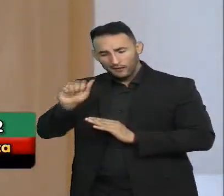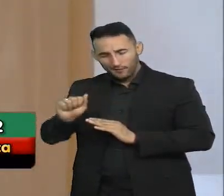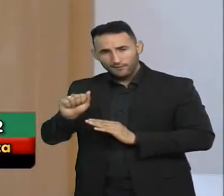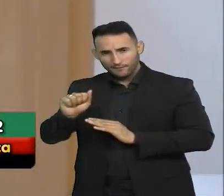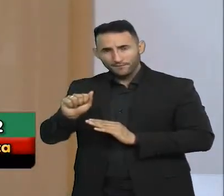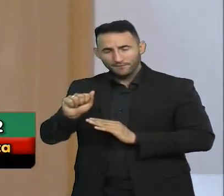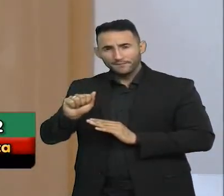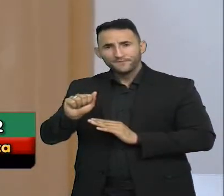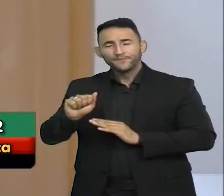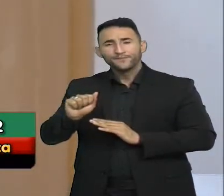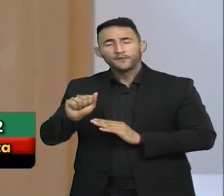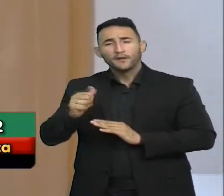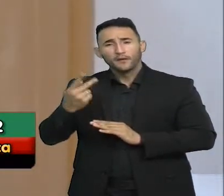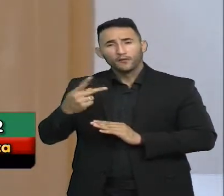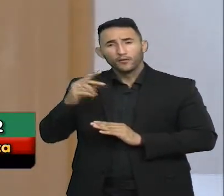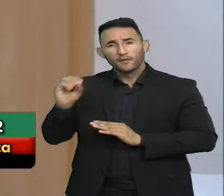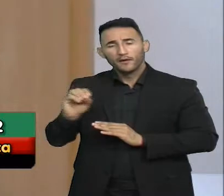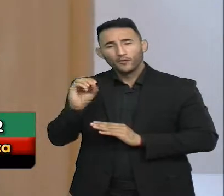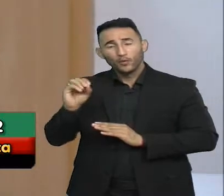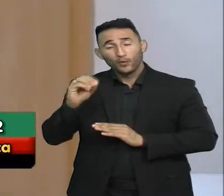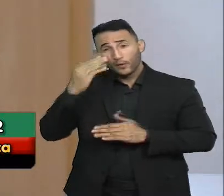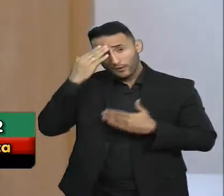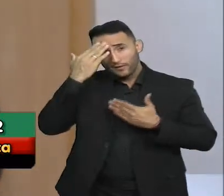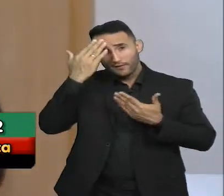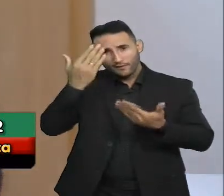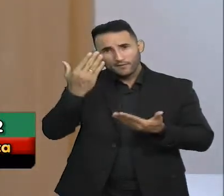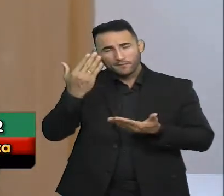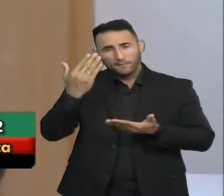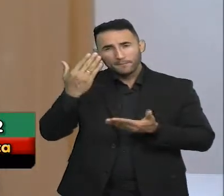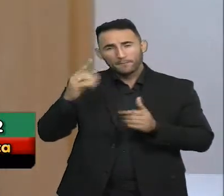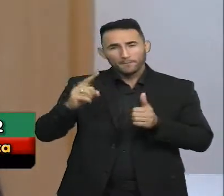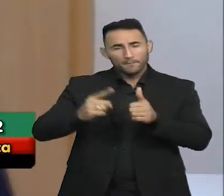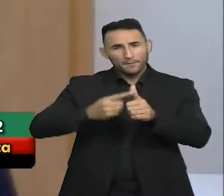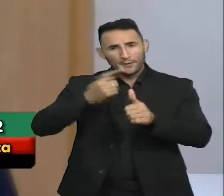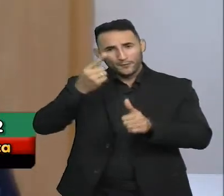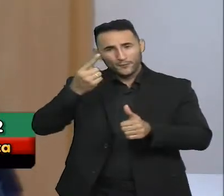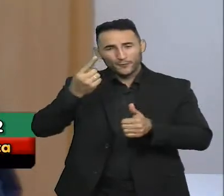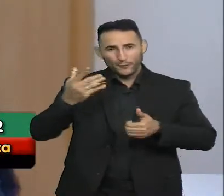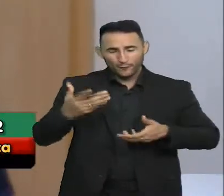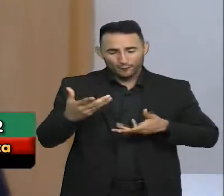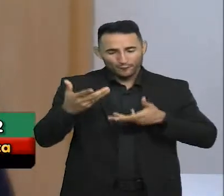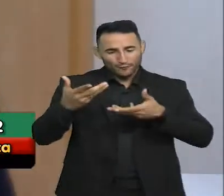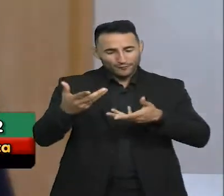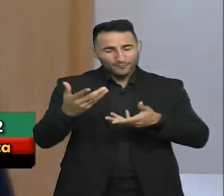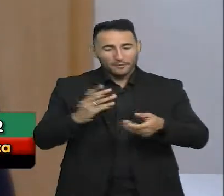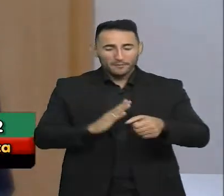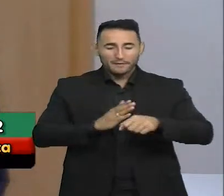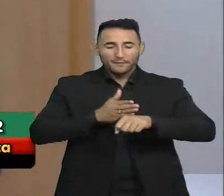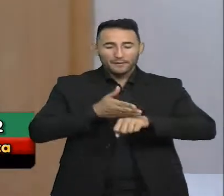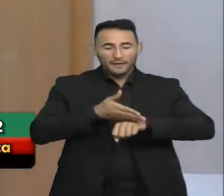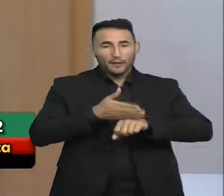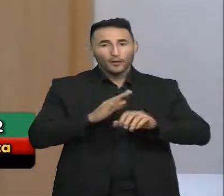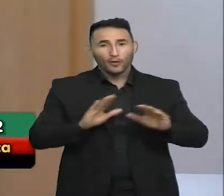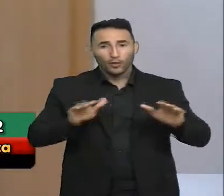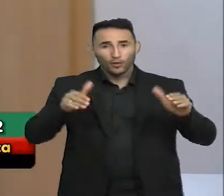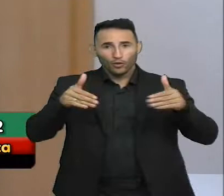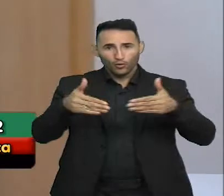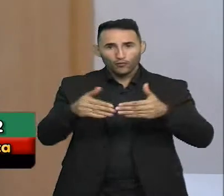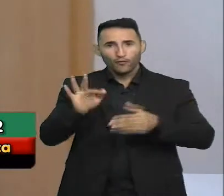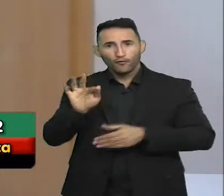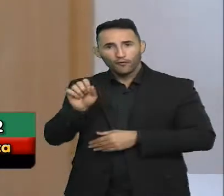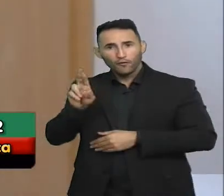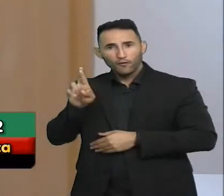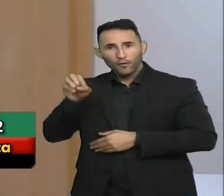Osasco. Queria agradecer o primeiro convite para participar do fórum e também